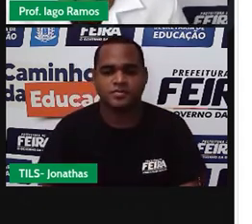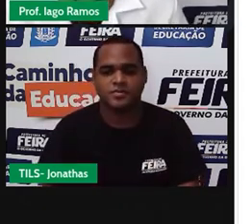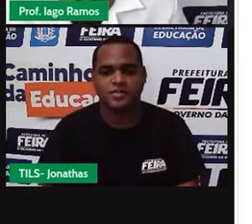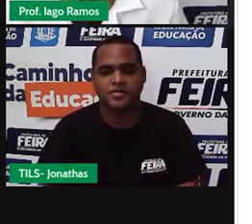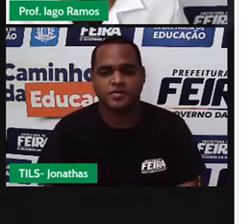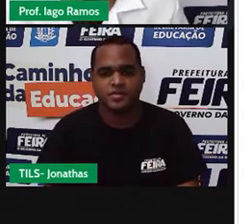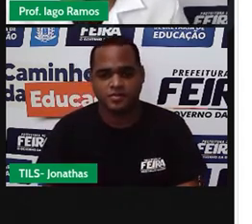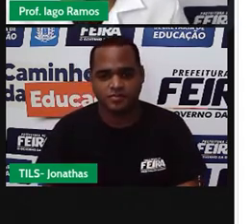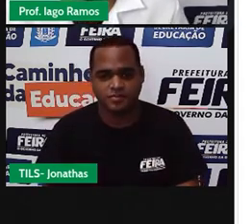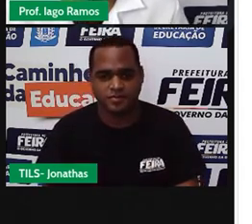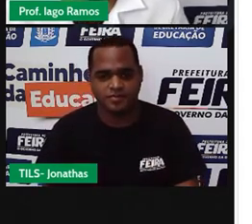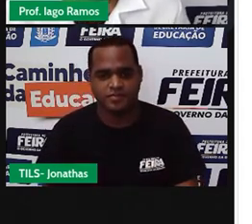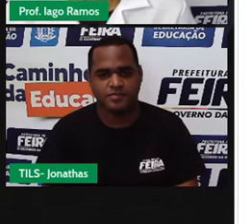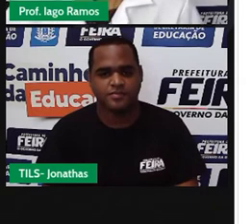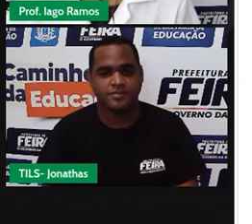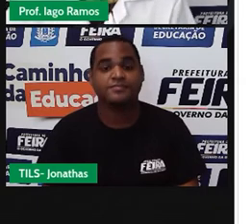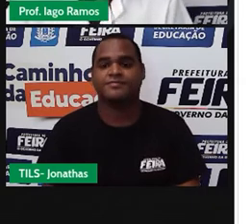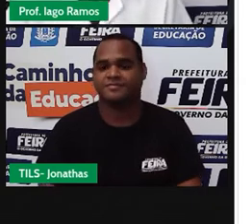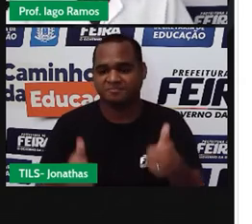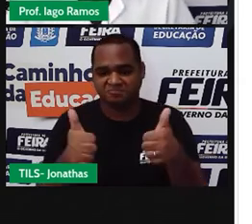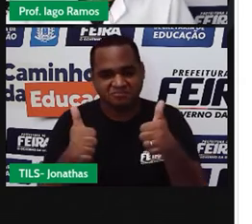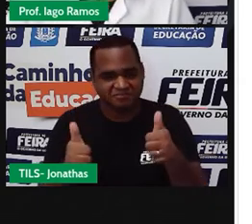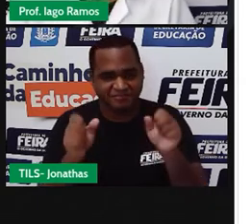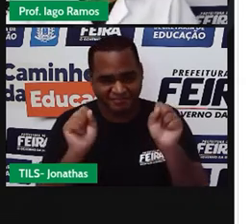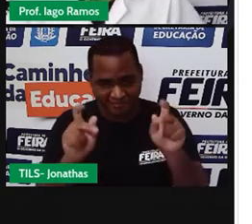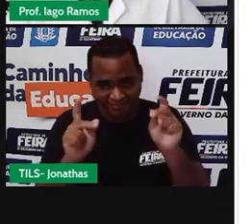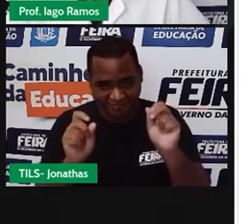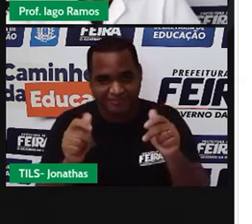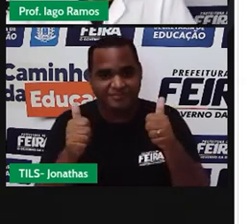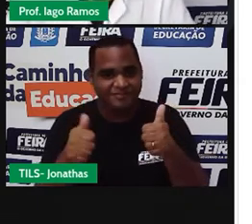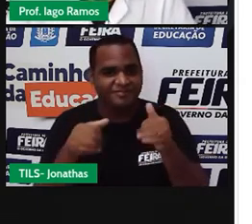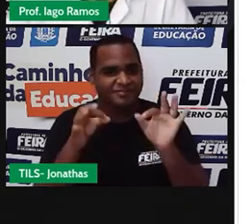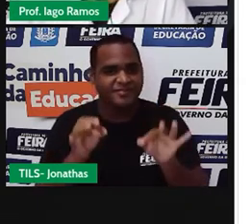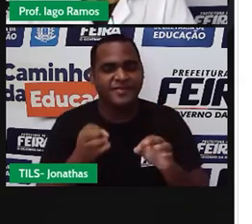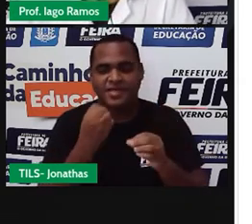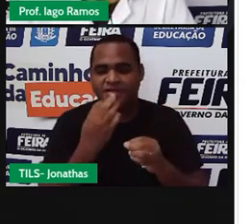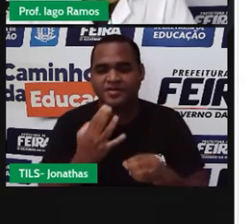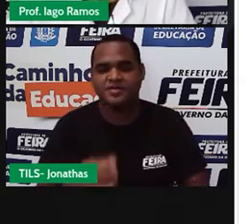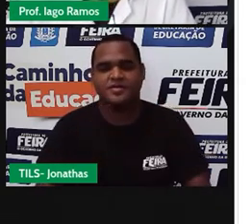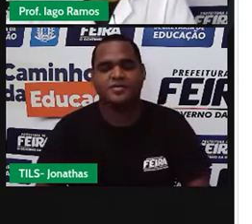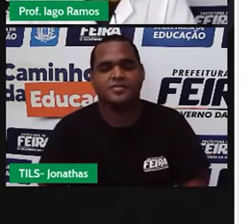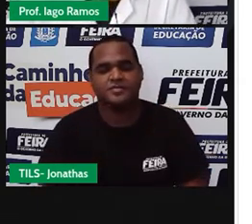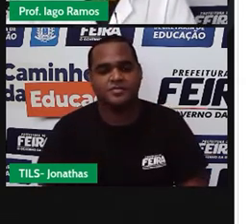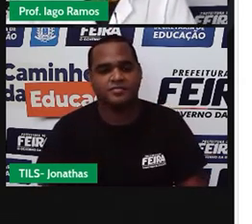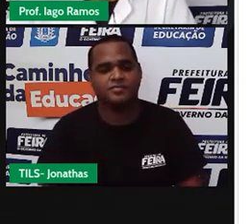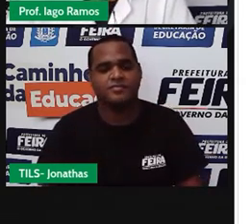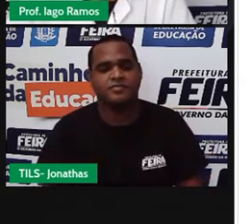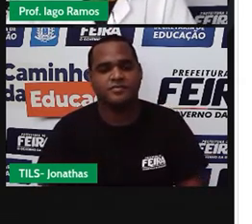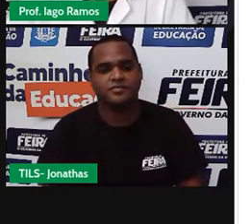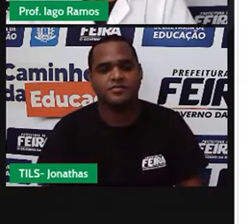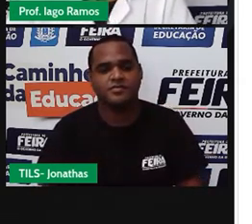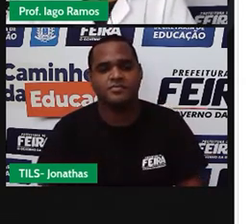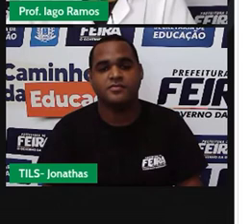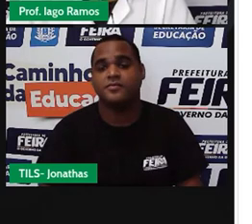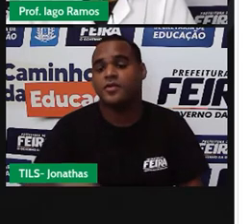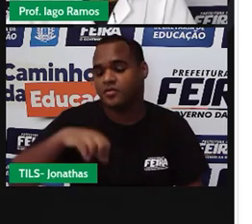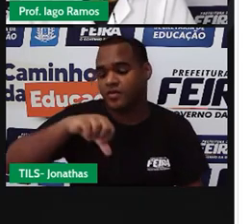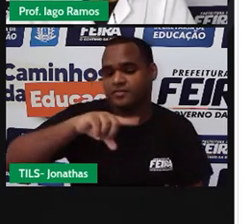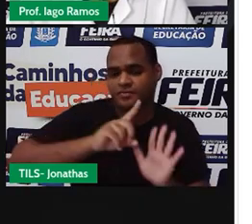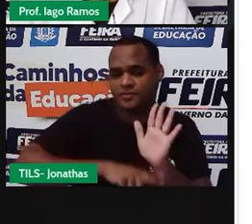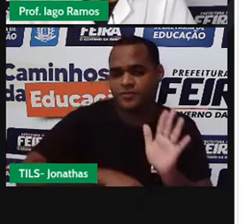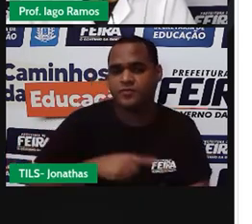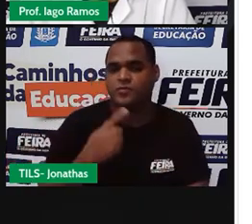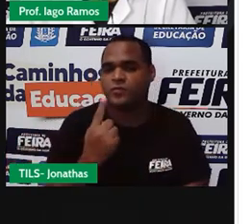e pronto agora foi tá vendo 19 - 1